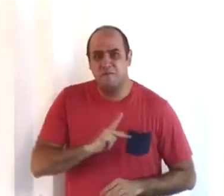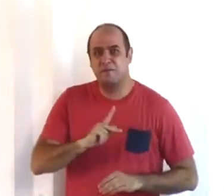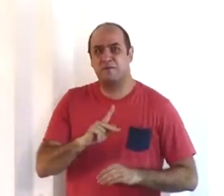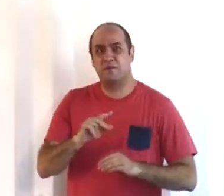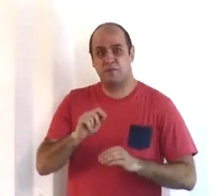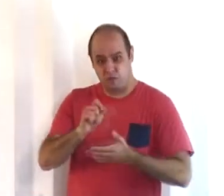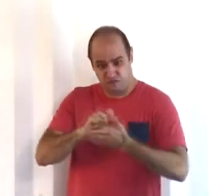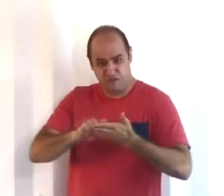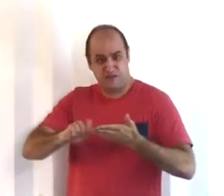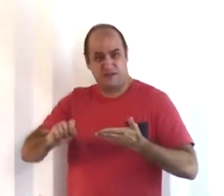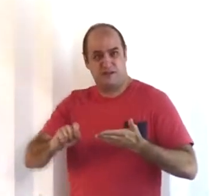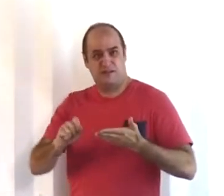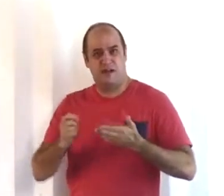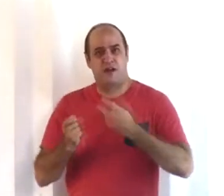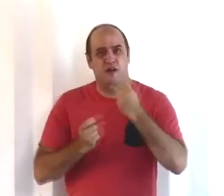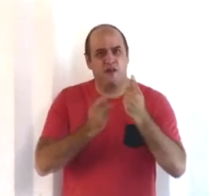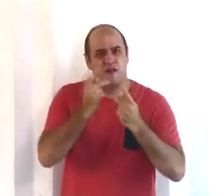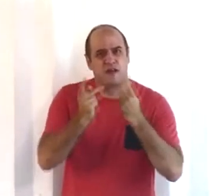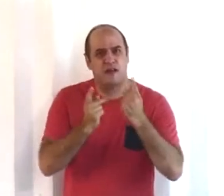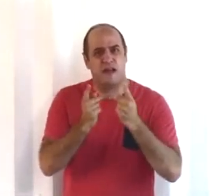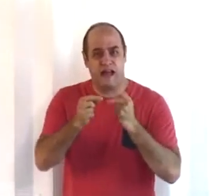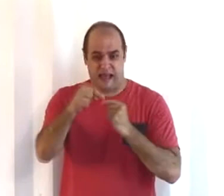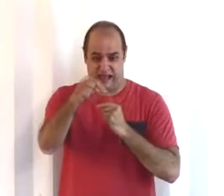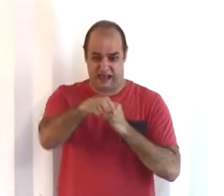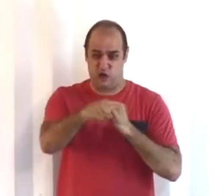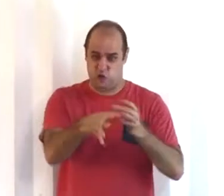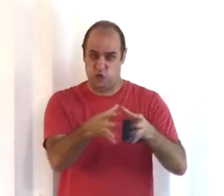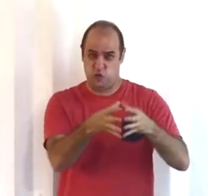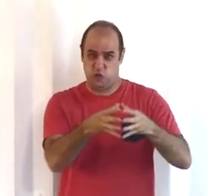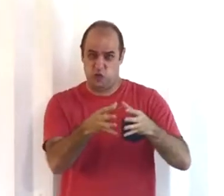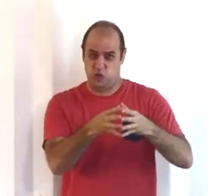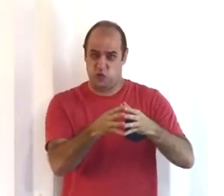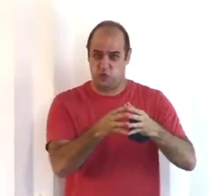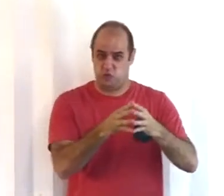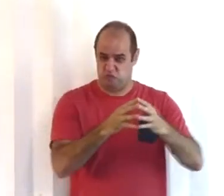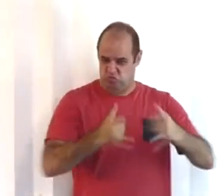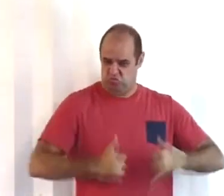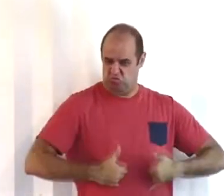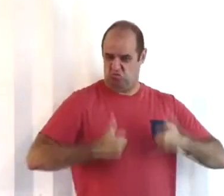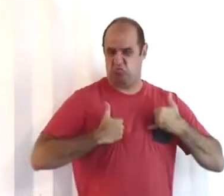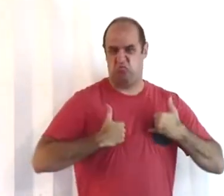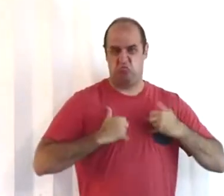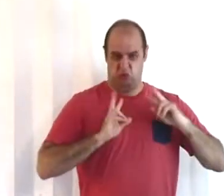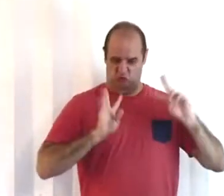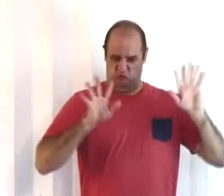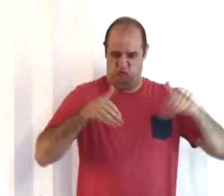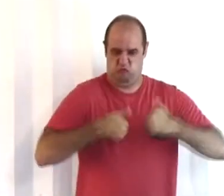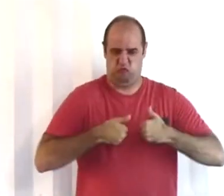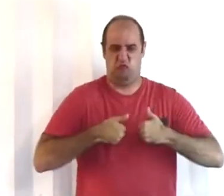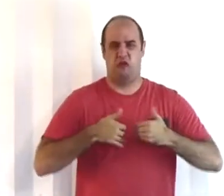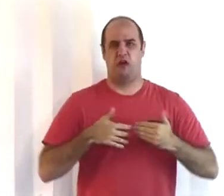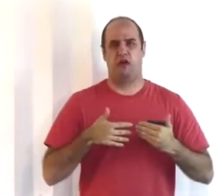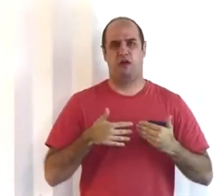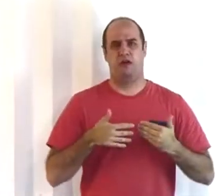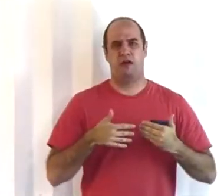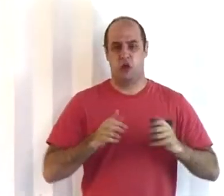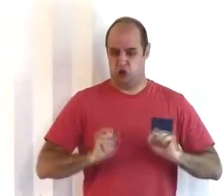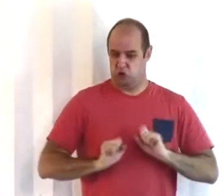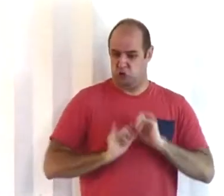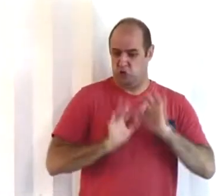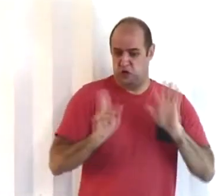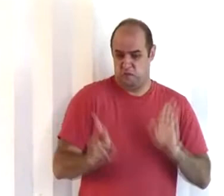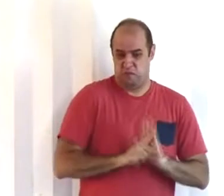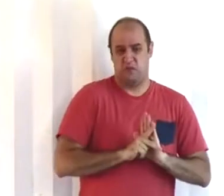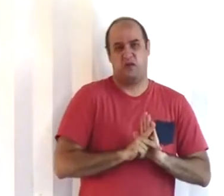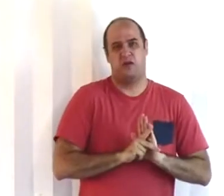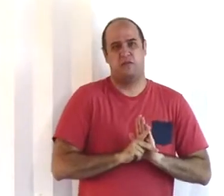cruz, o ventre é o Deus deles, ou seja, são egoístas, olham apenas para si, e a glória deles está